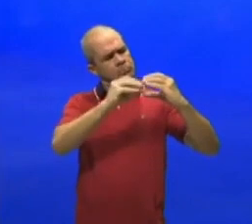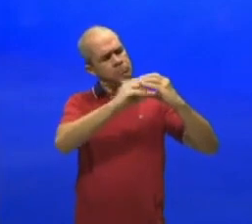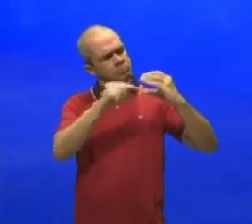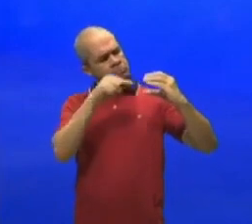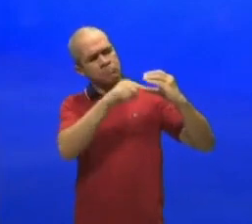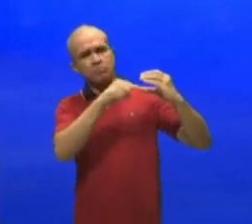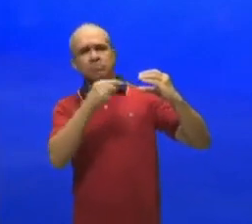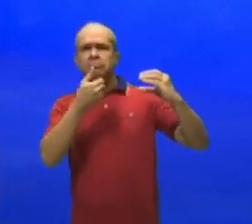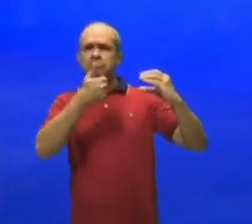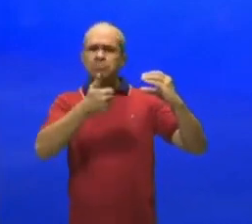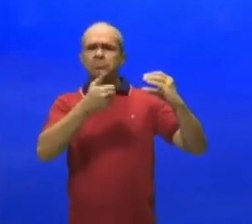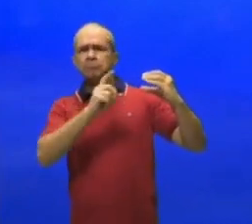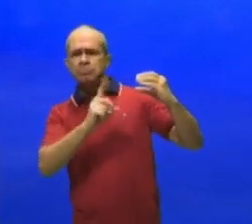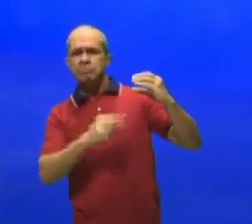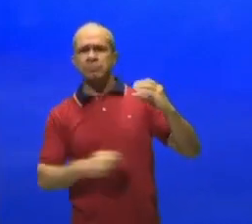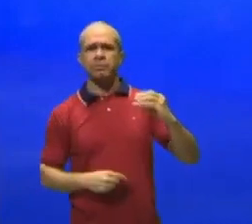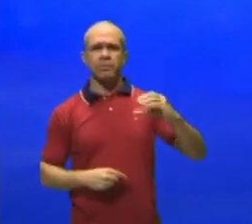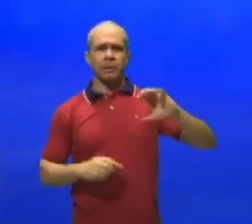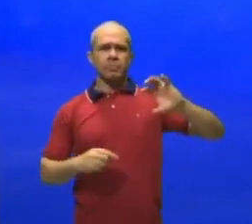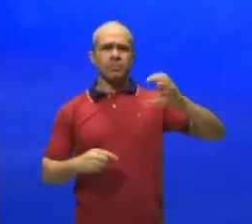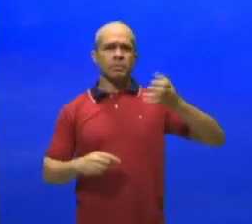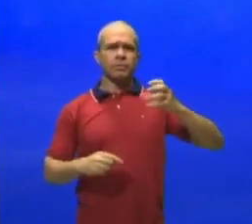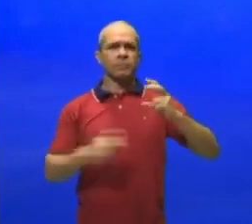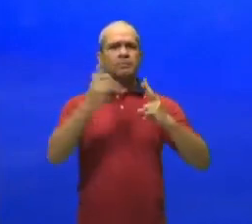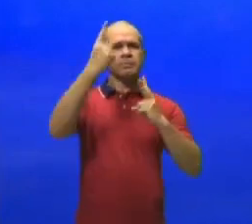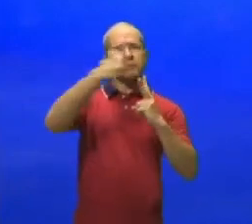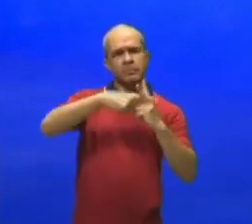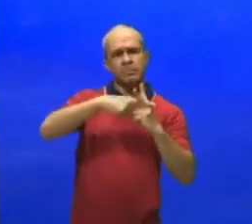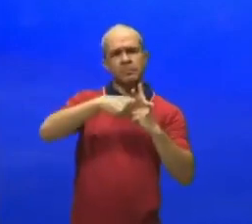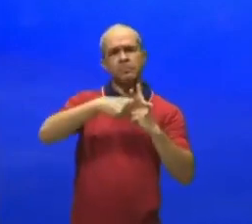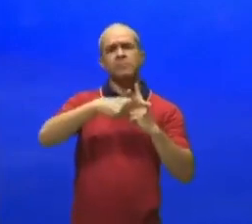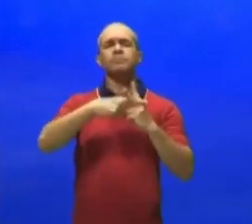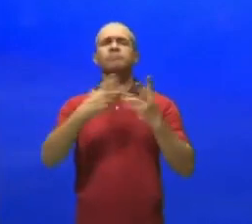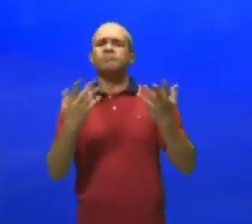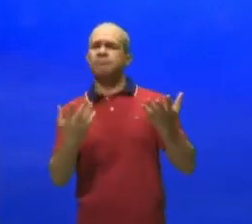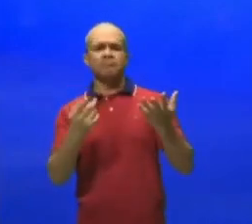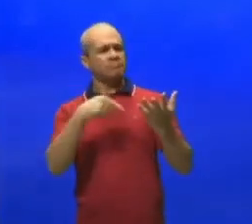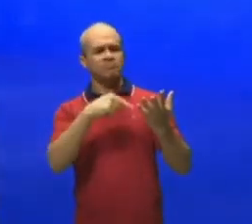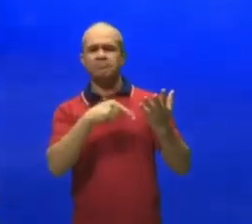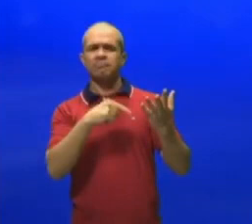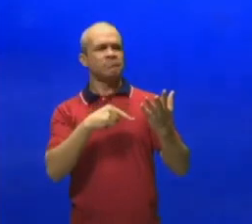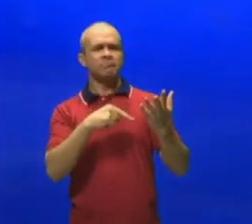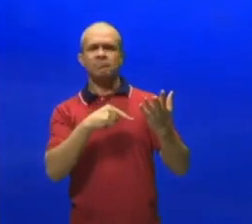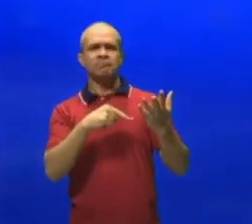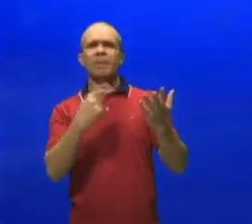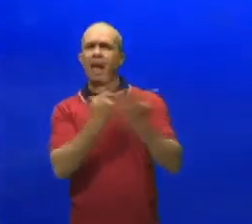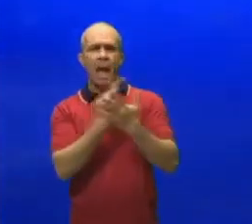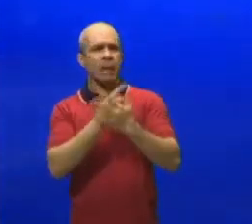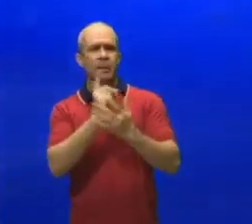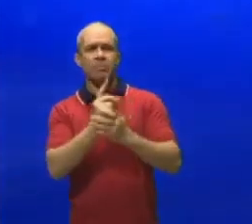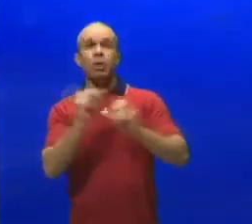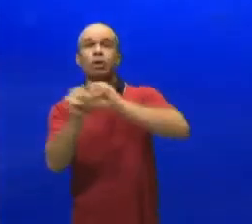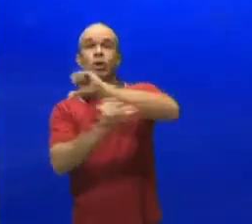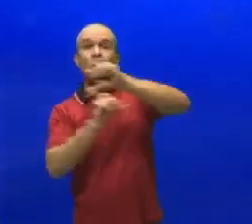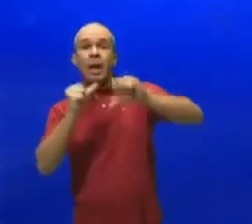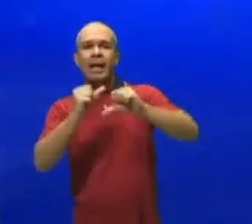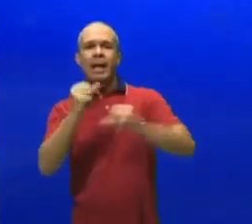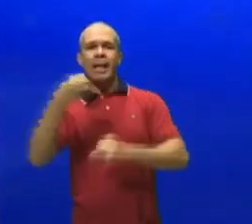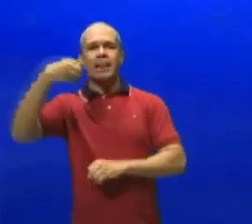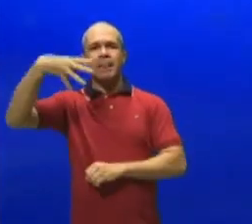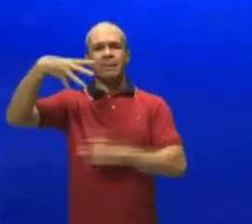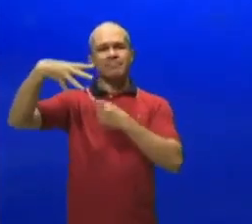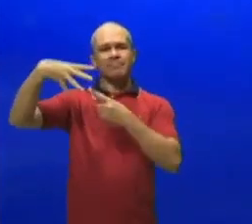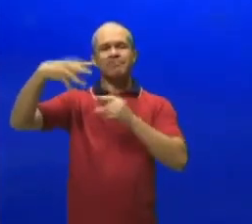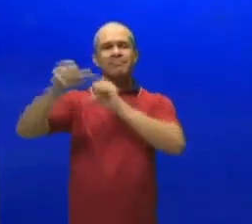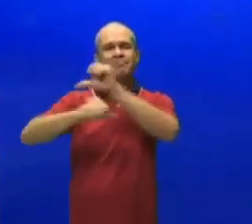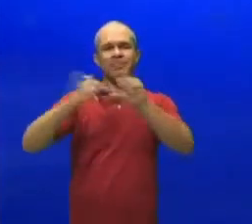Então, eu vou pegar aqui, vou abrir a minha chave e vou fechar a minha chave. Não é mau contato da chave. Então, a gente tem que trocar essa lâmpada. Se eu